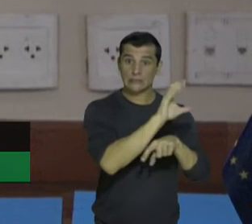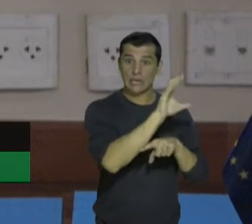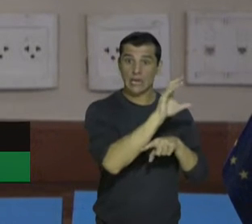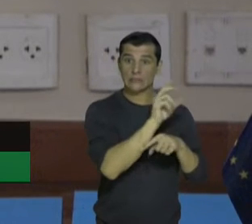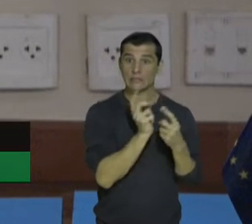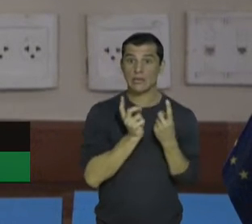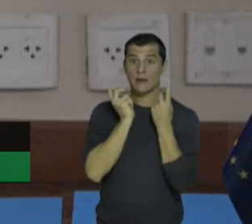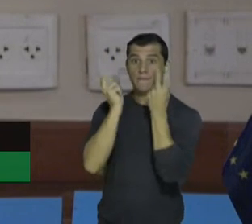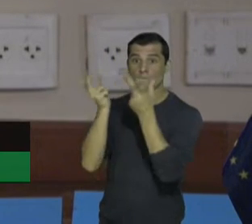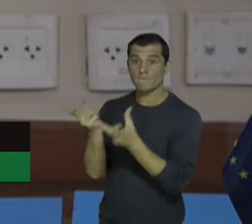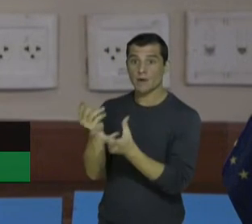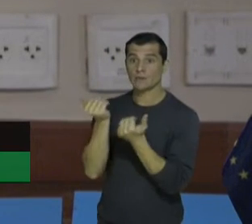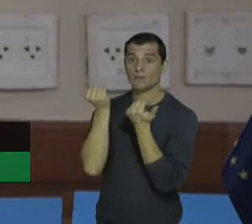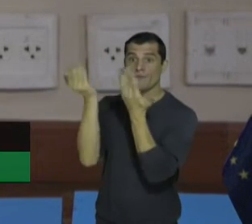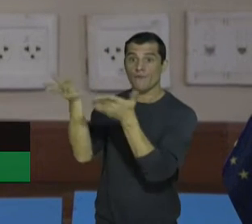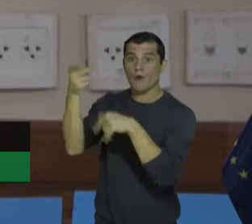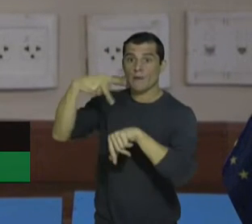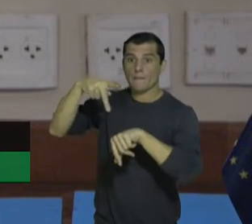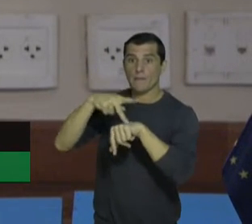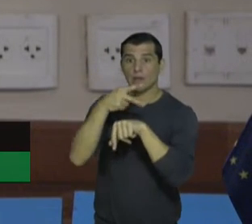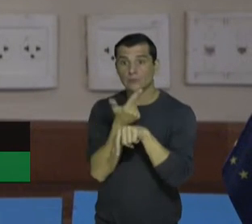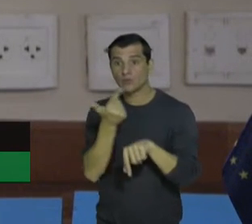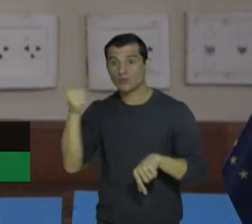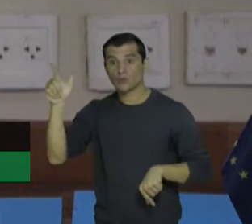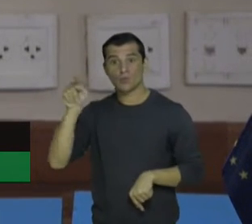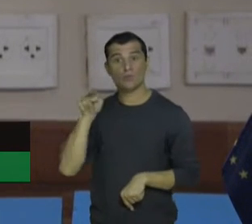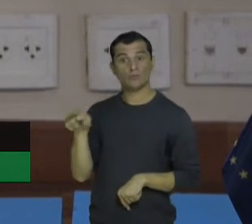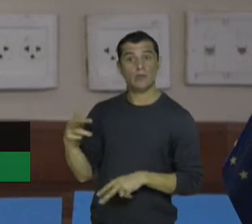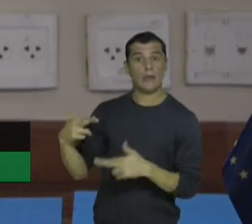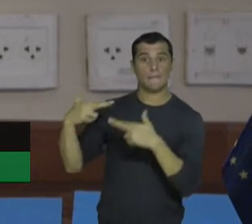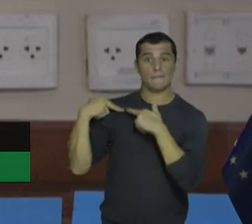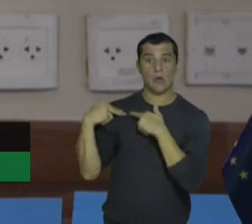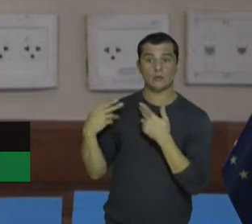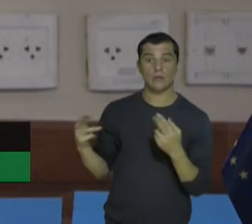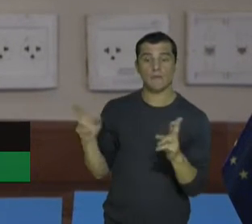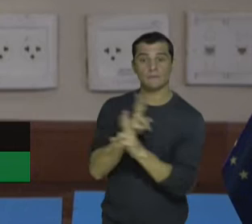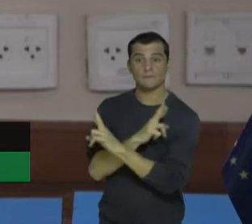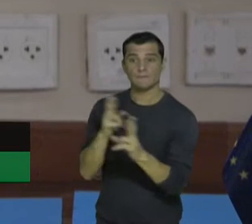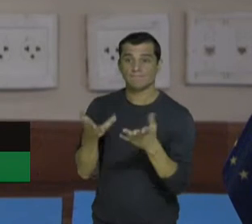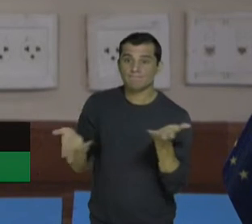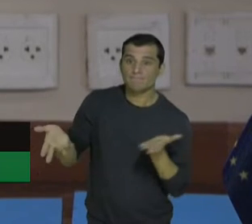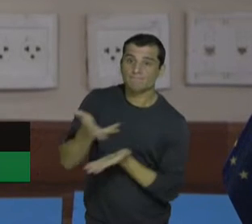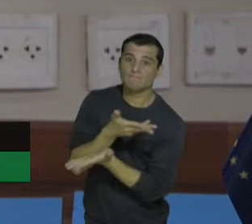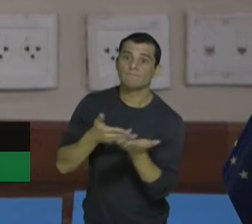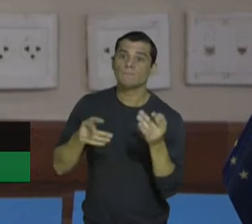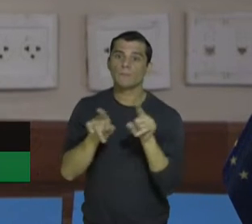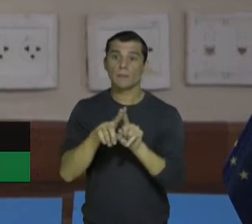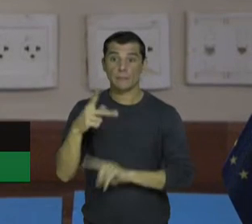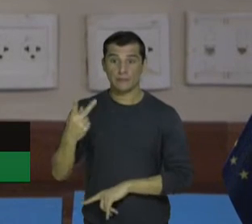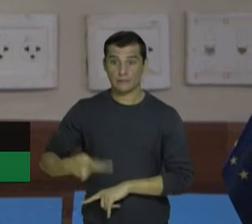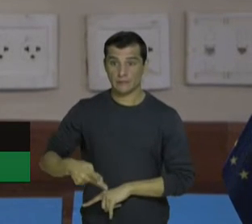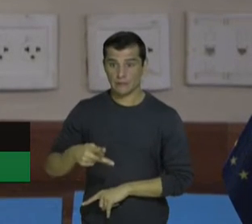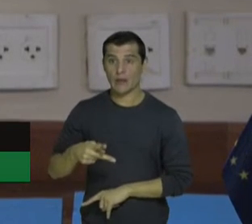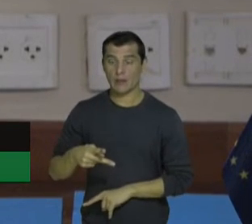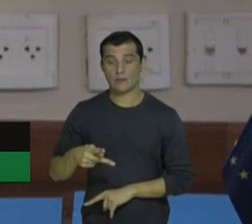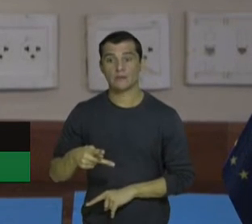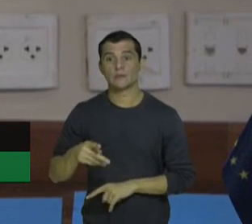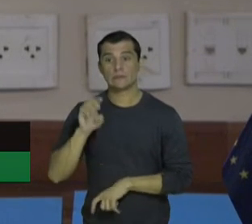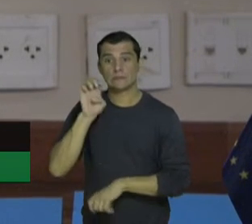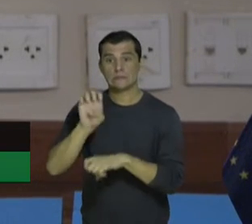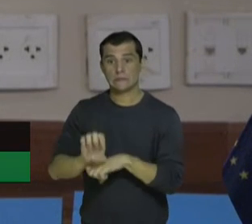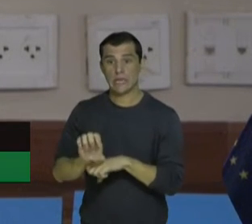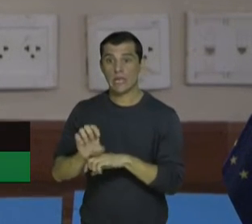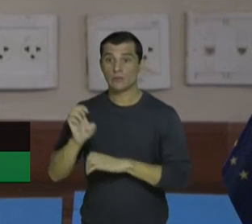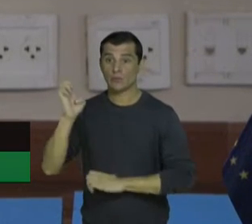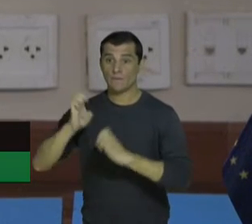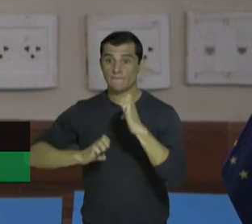academia e do setor produtivo do Estado o Juliano é uma é uma grande